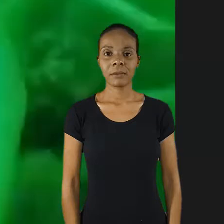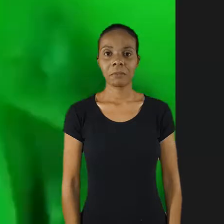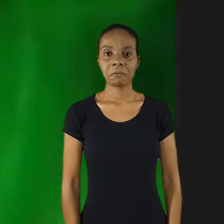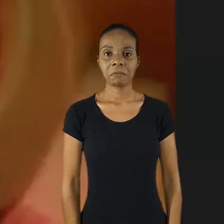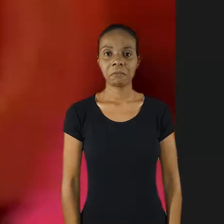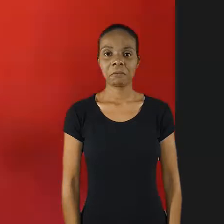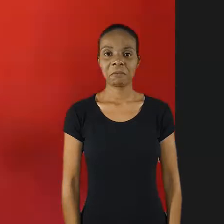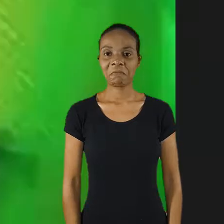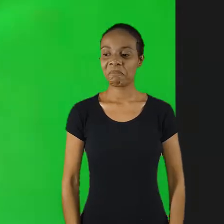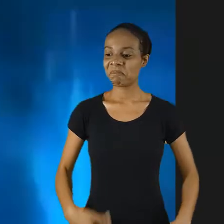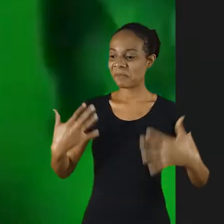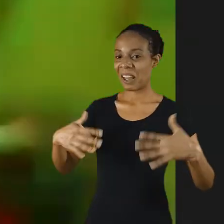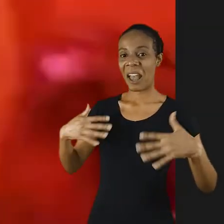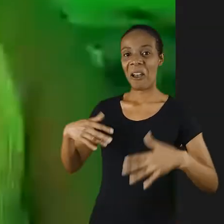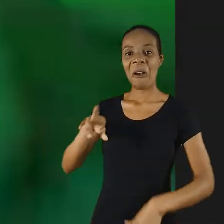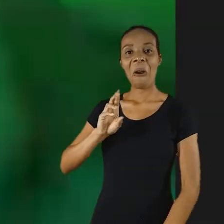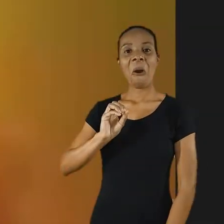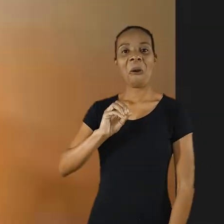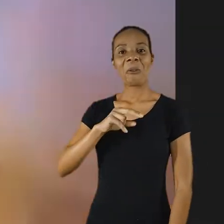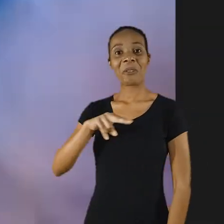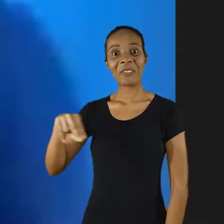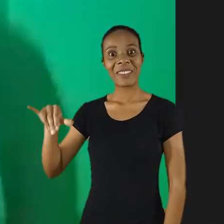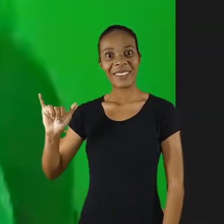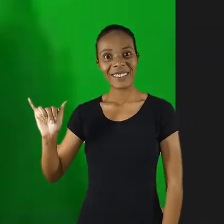Ai, prima Rony.